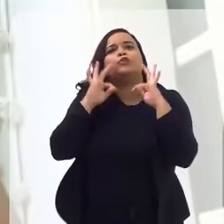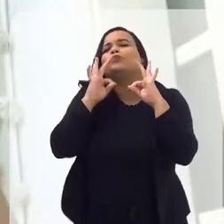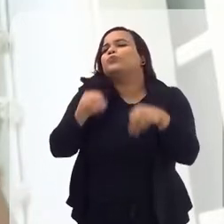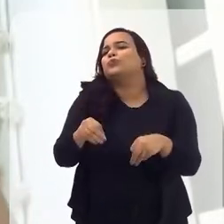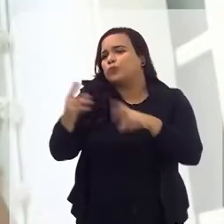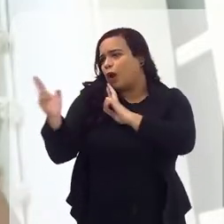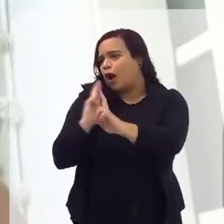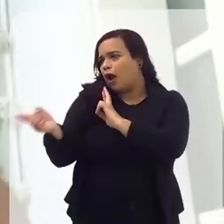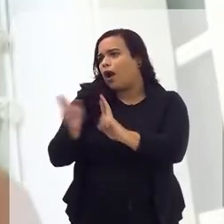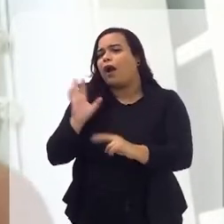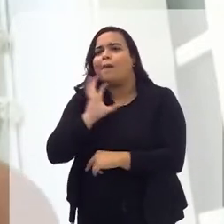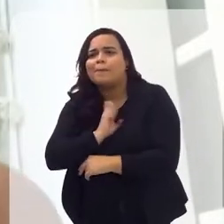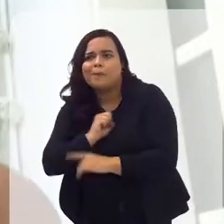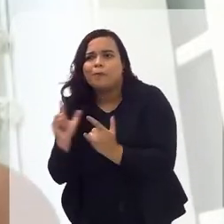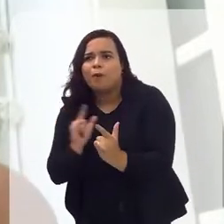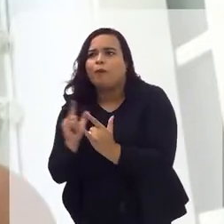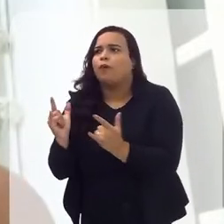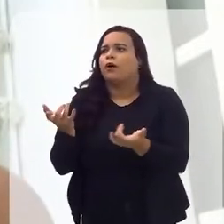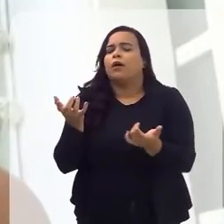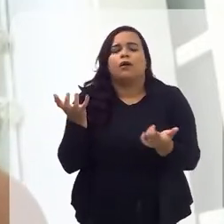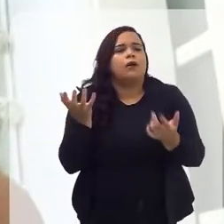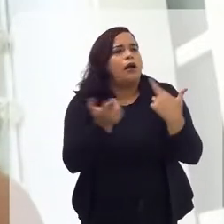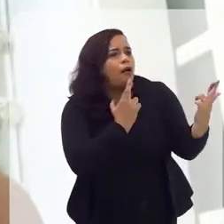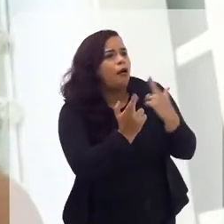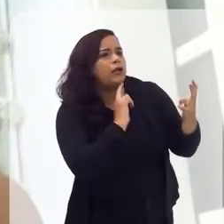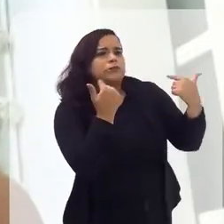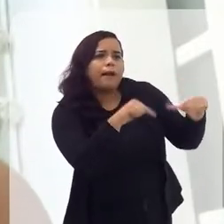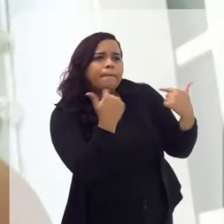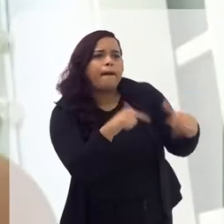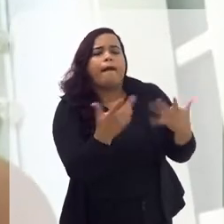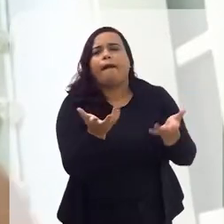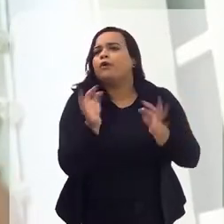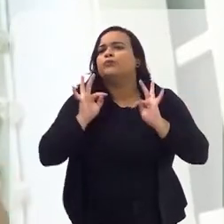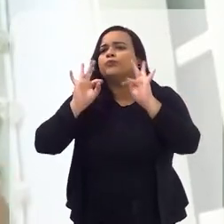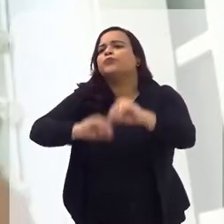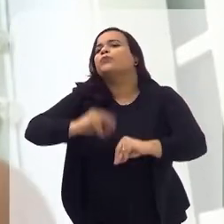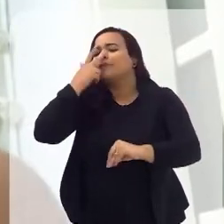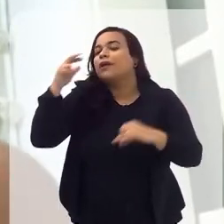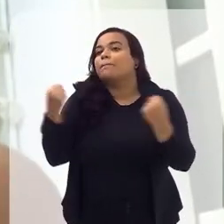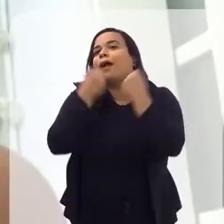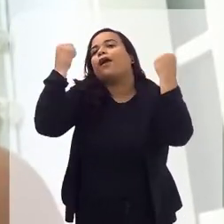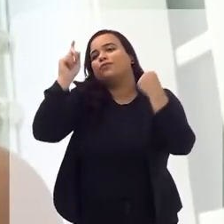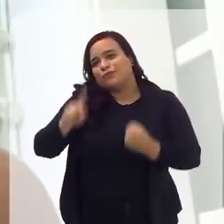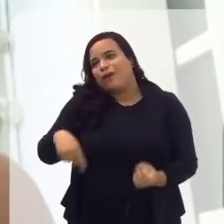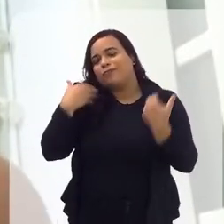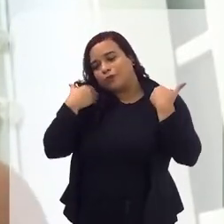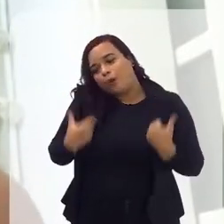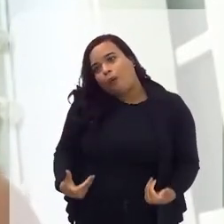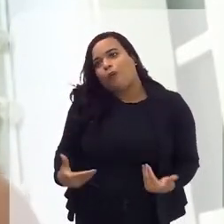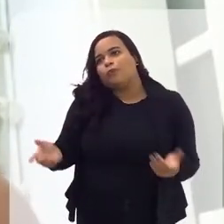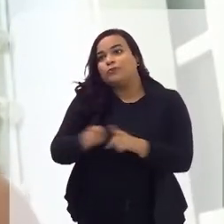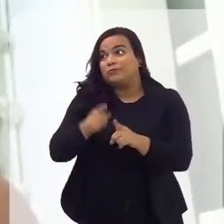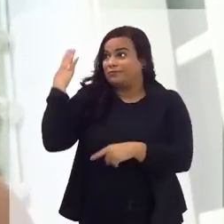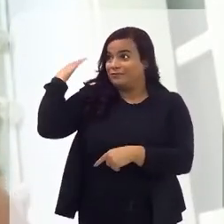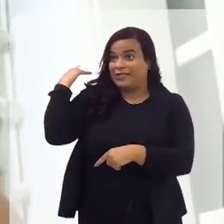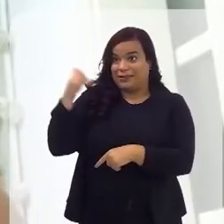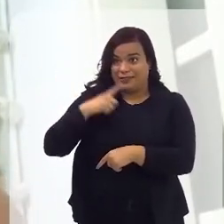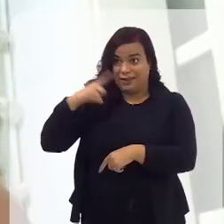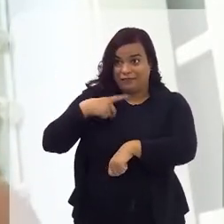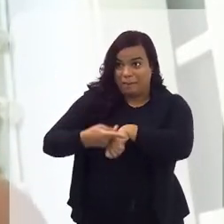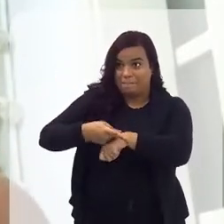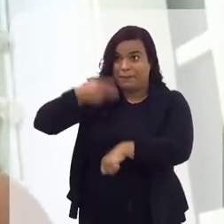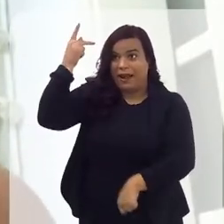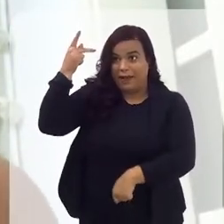relacionamentos amorosos, seu relacionamento no trabalho, né? Tudo isso a gente viu até agora recentemente, essa questão do Oscar, né,